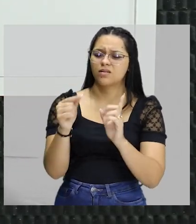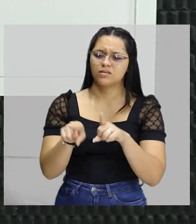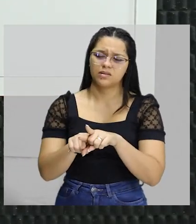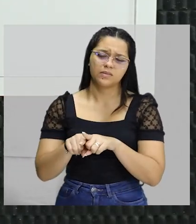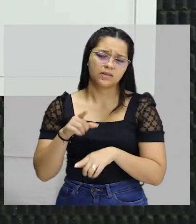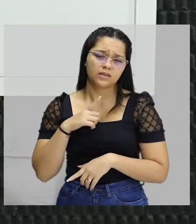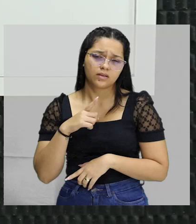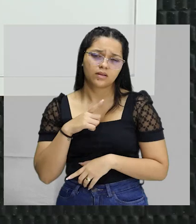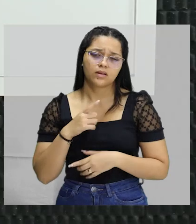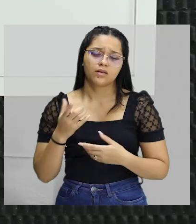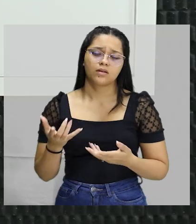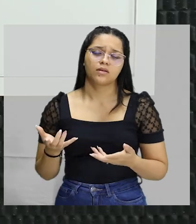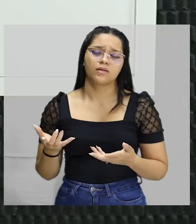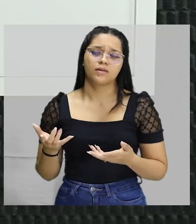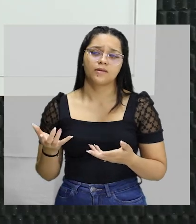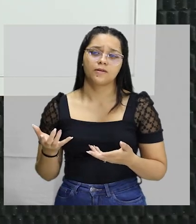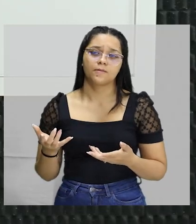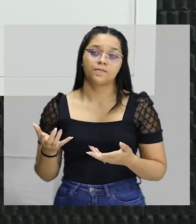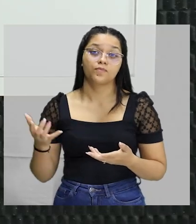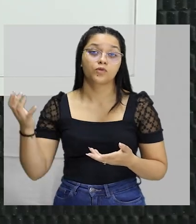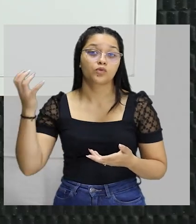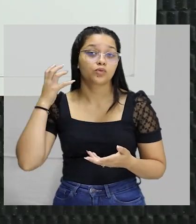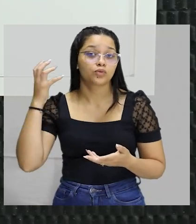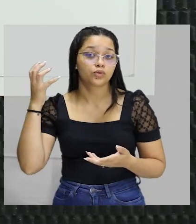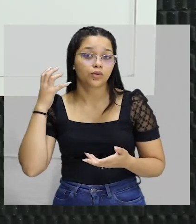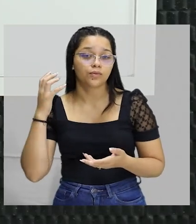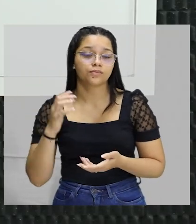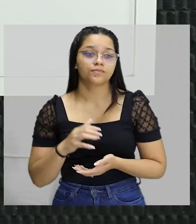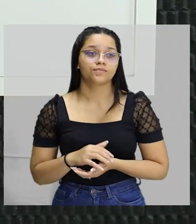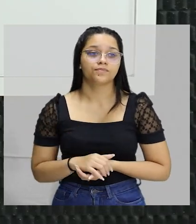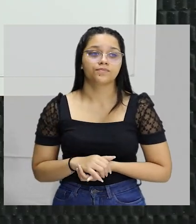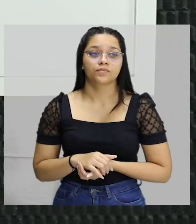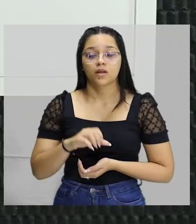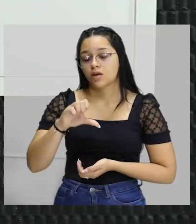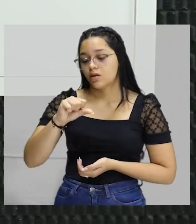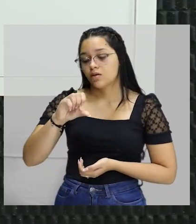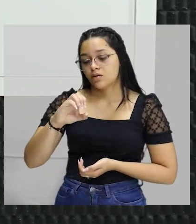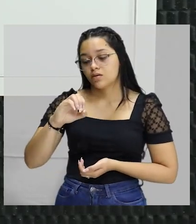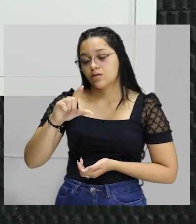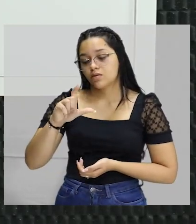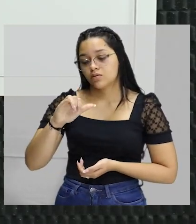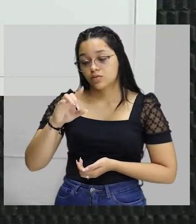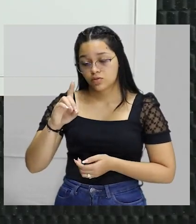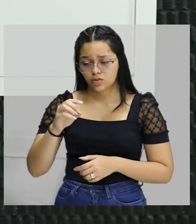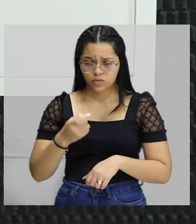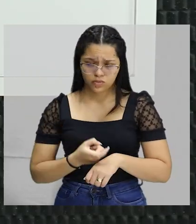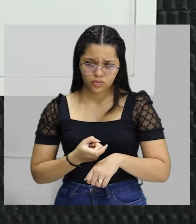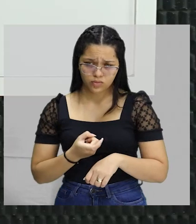velocidade do som, né, no sólido